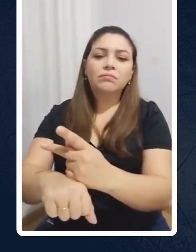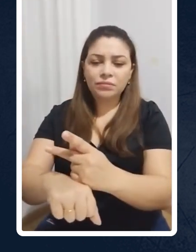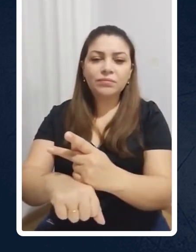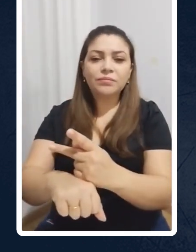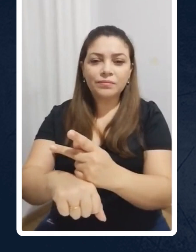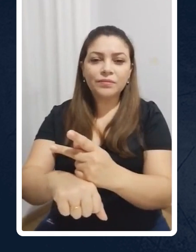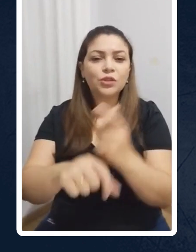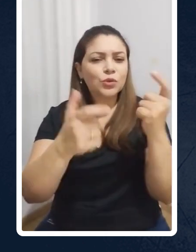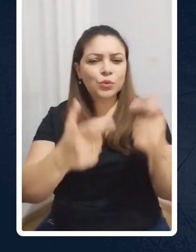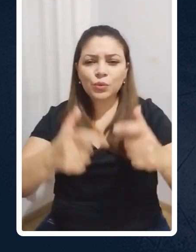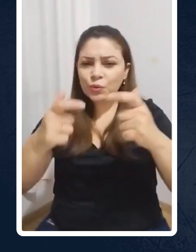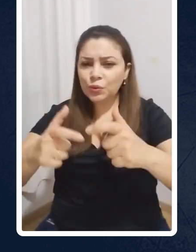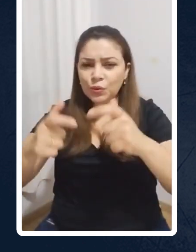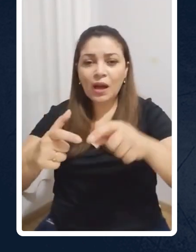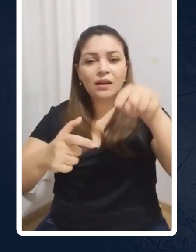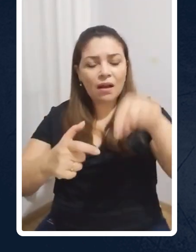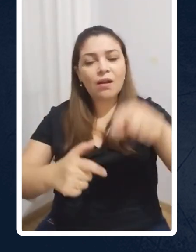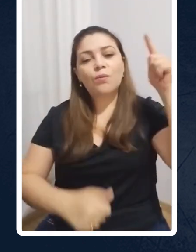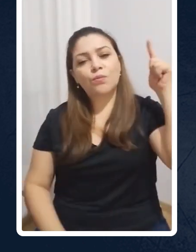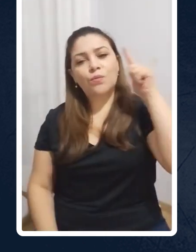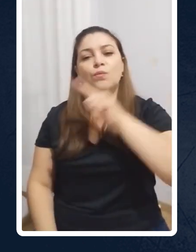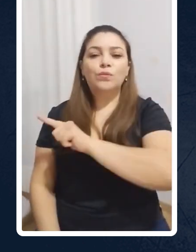lugares em que ela realize.